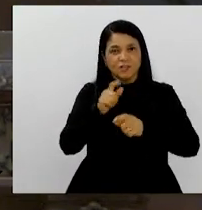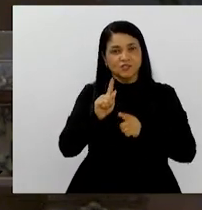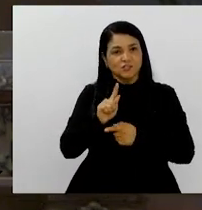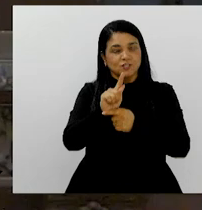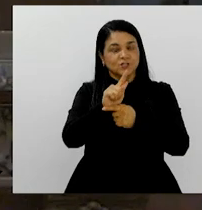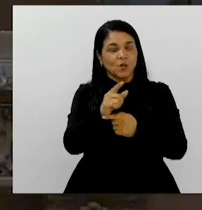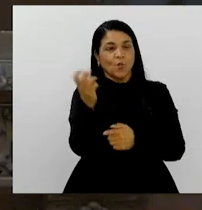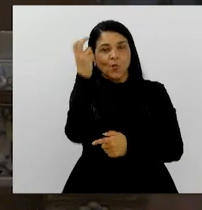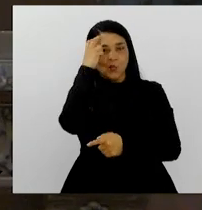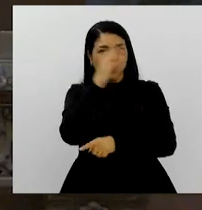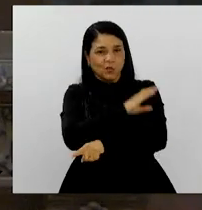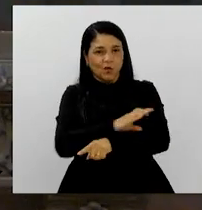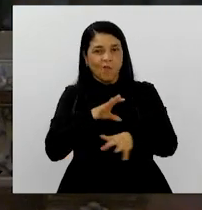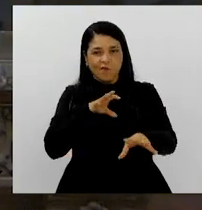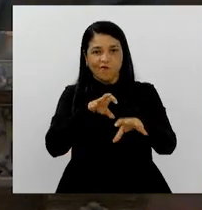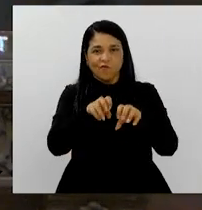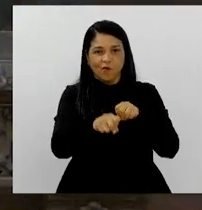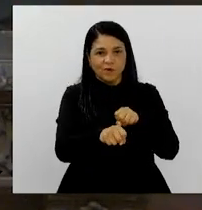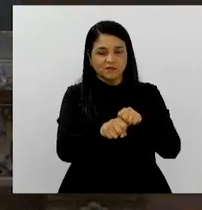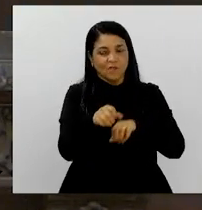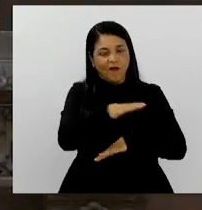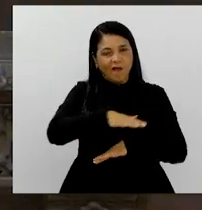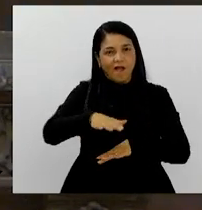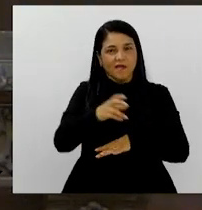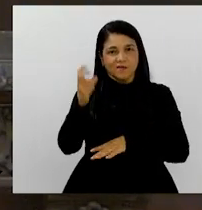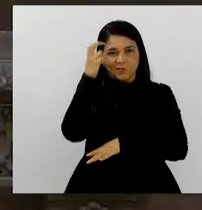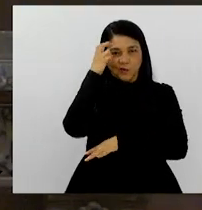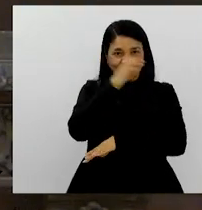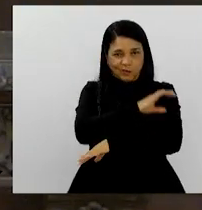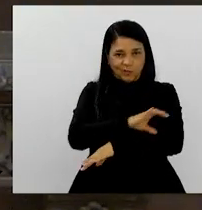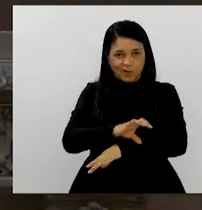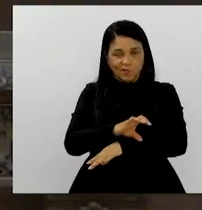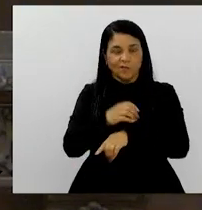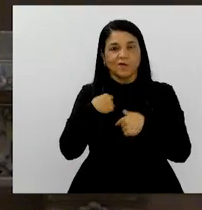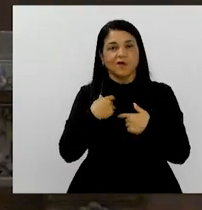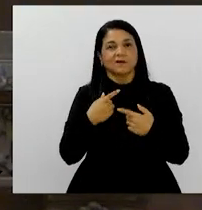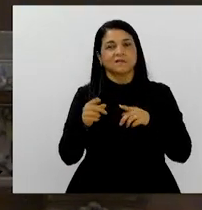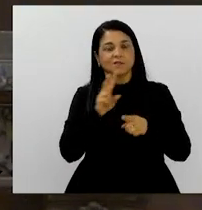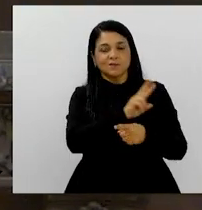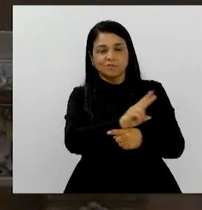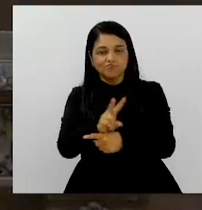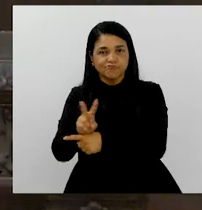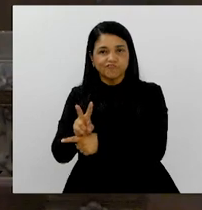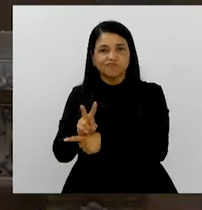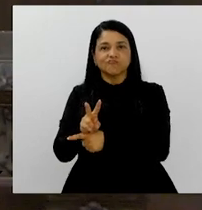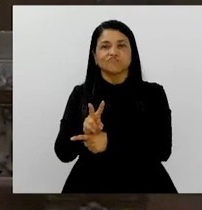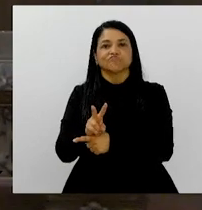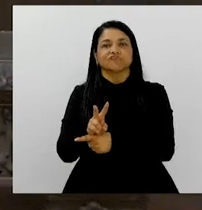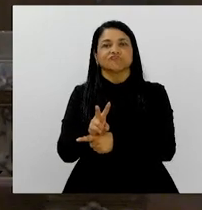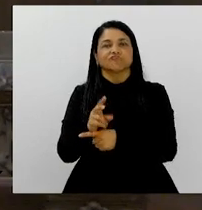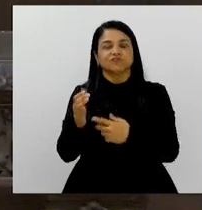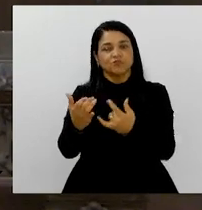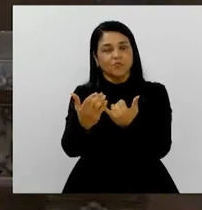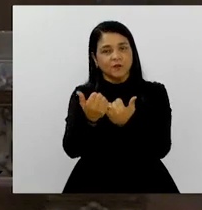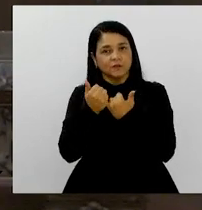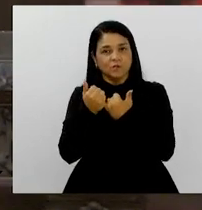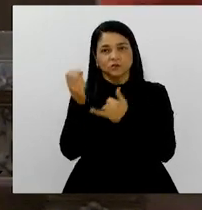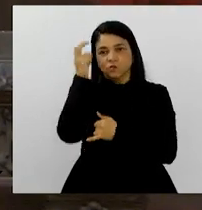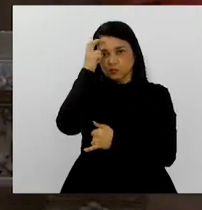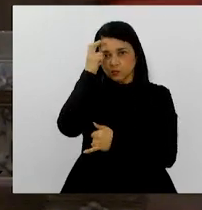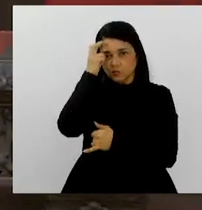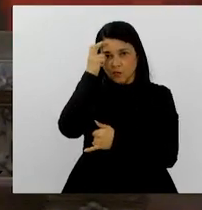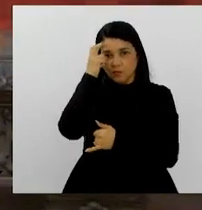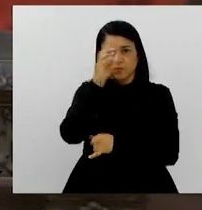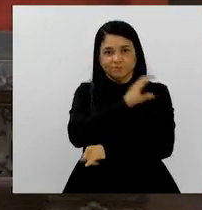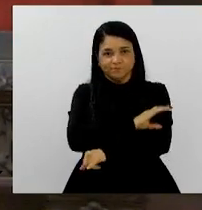cultural e formação na área cultural, além de preservação dos nossos patrimônios culturais.